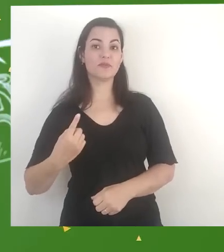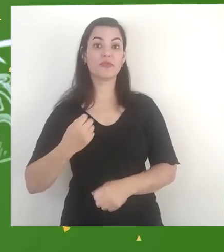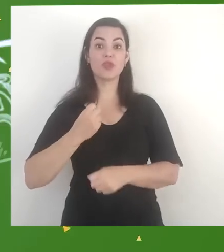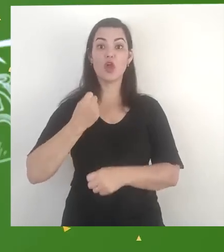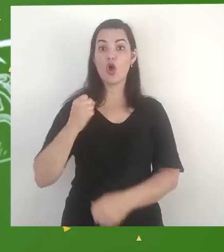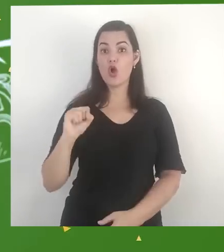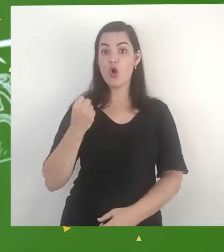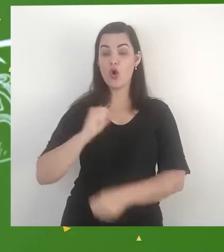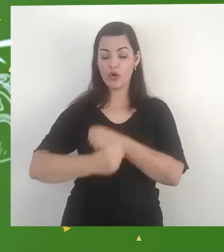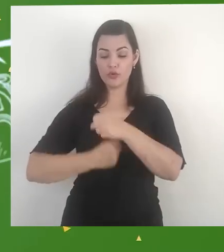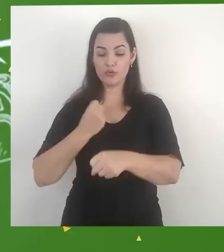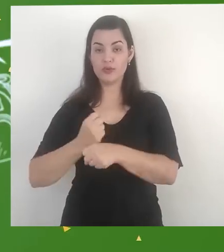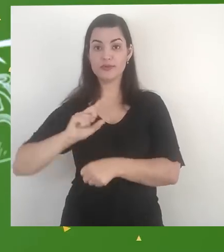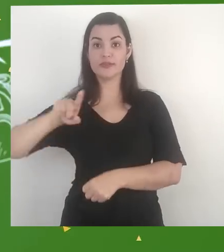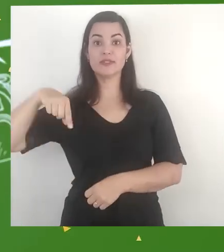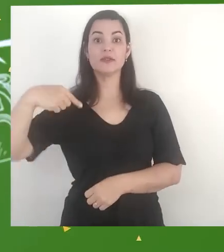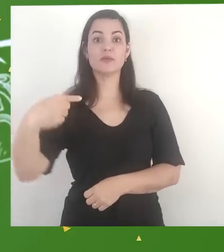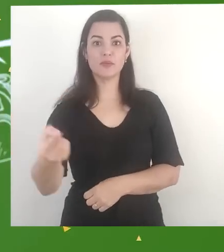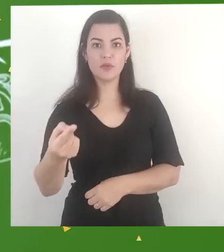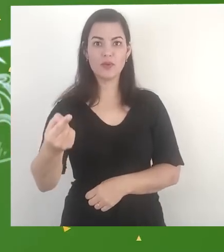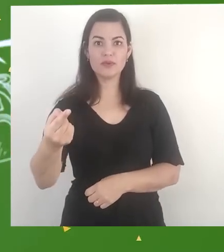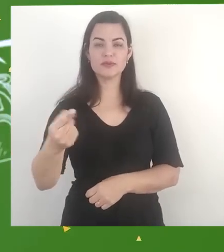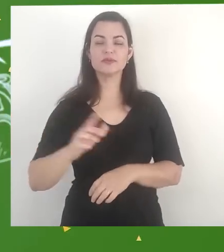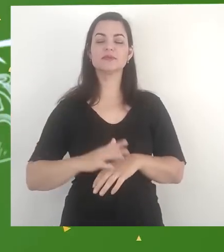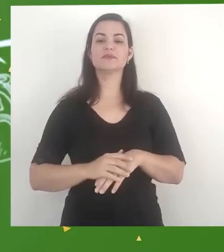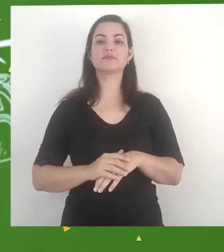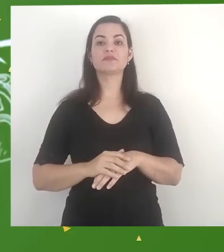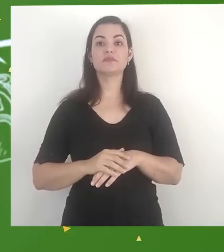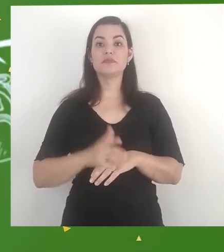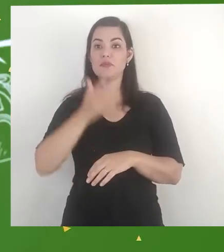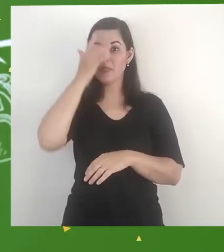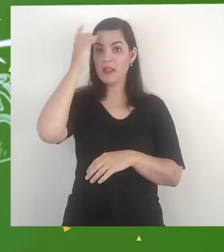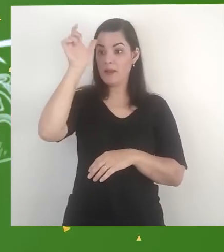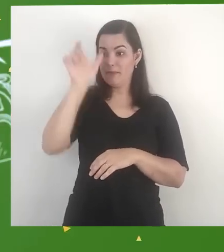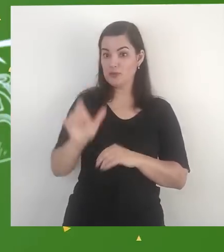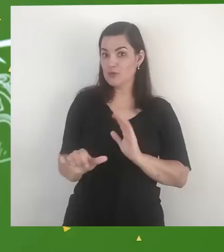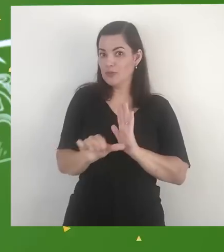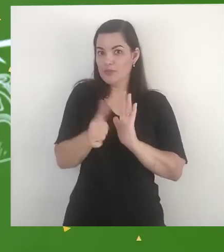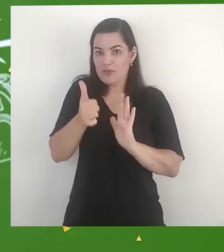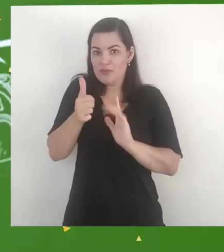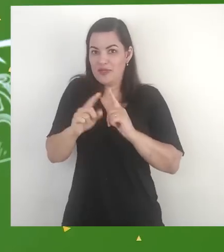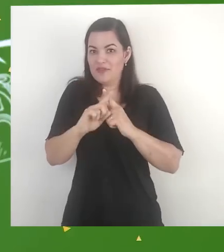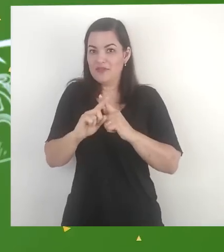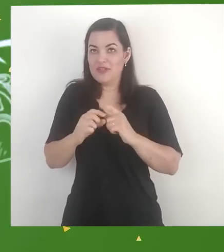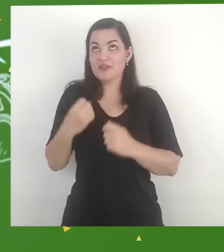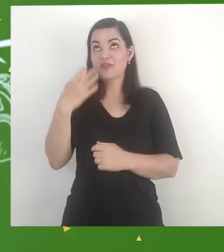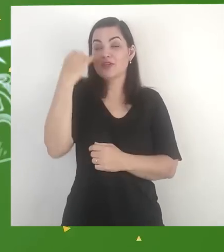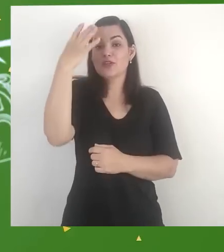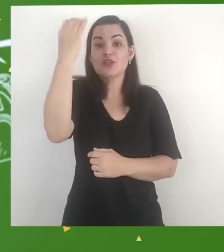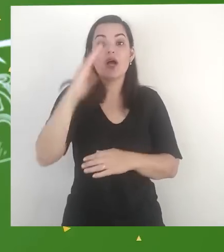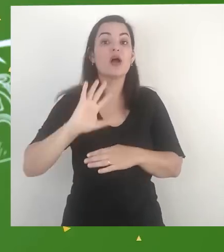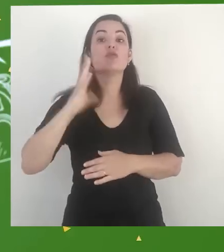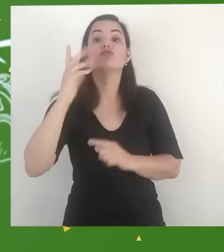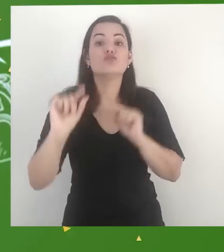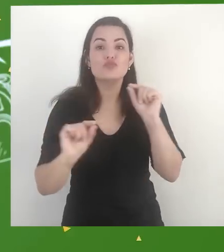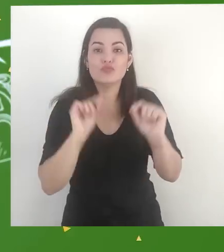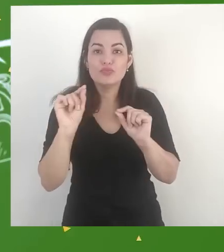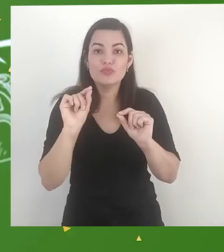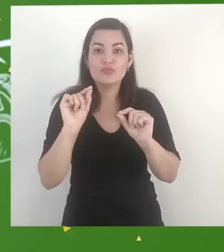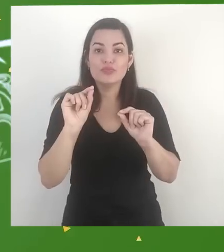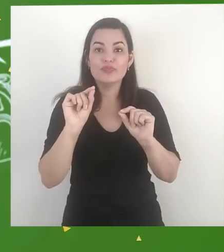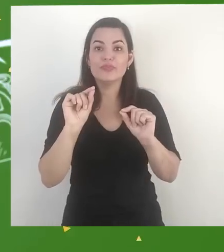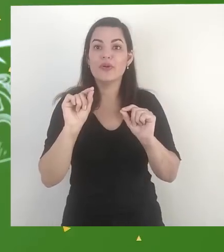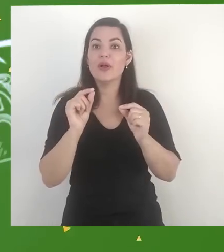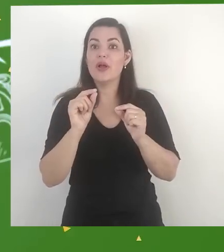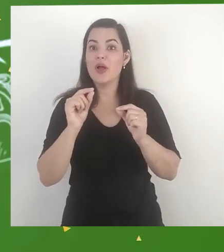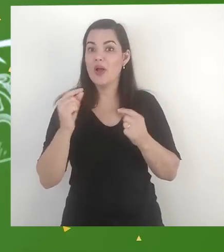8 anos depois do primeiro ser humano ter viajado para o espaço, aconteceu um dos